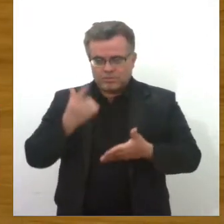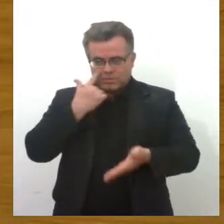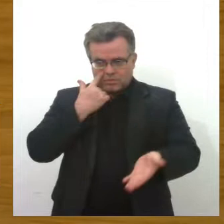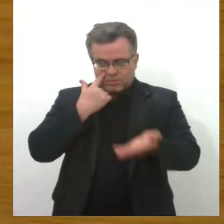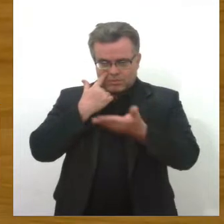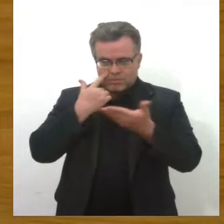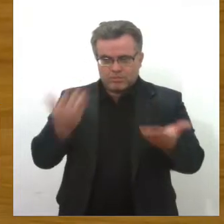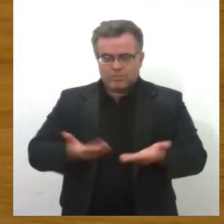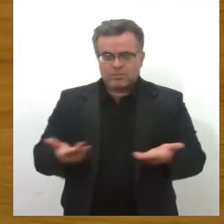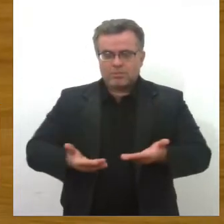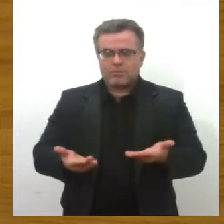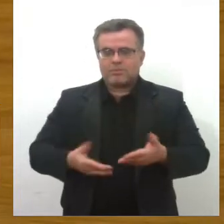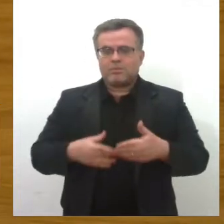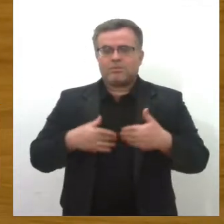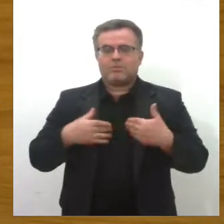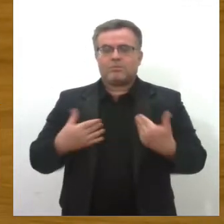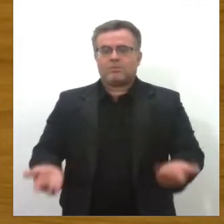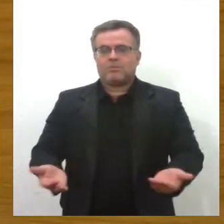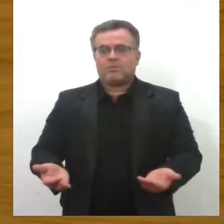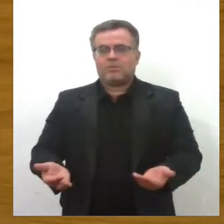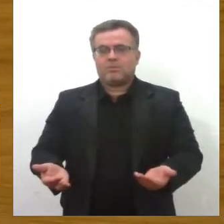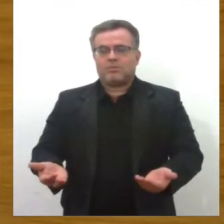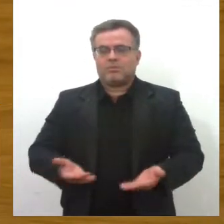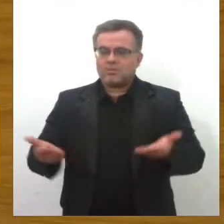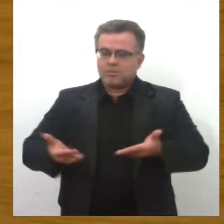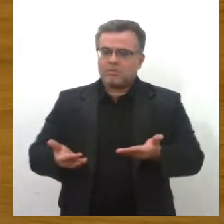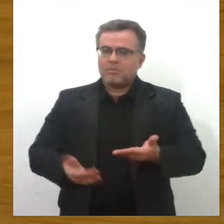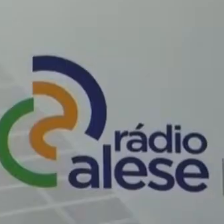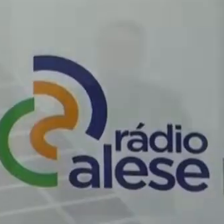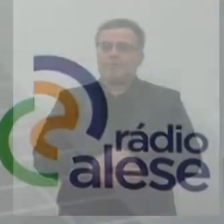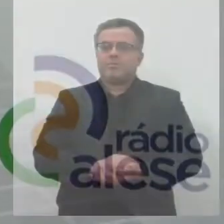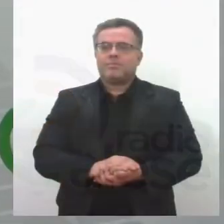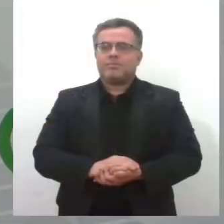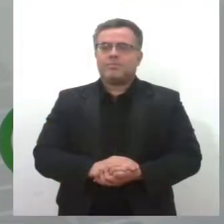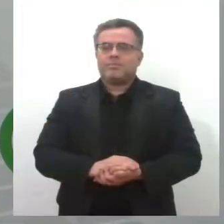do Estado de Sergipe. Então, vamos acompanhar o depoimento do secretário.